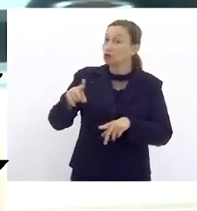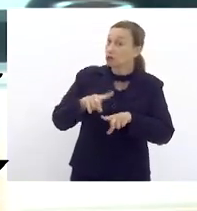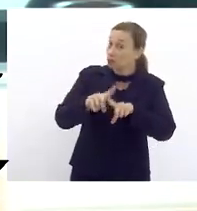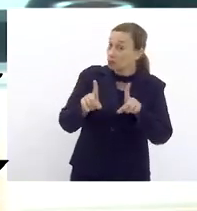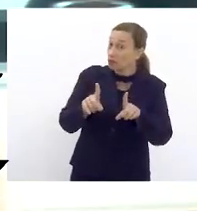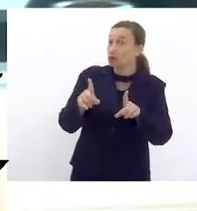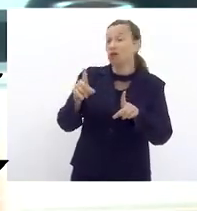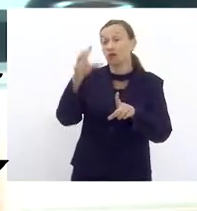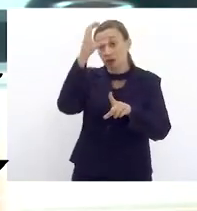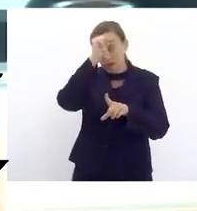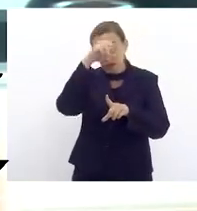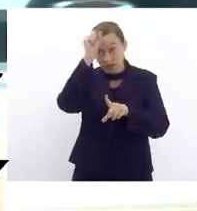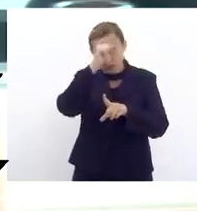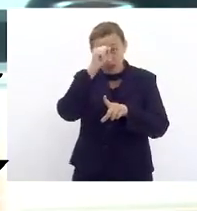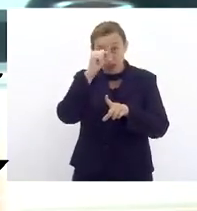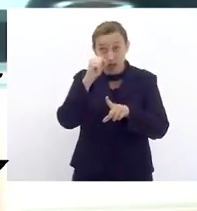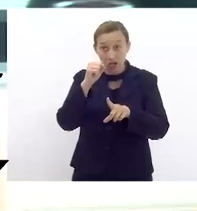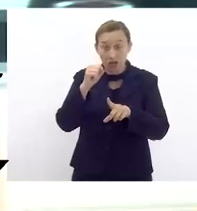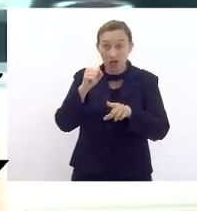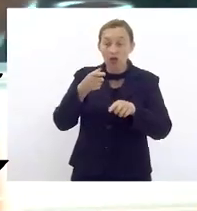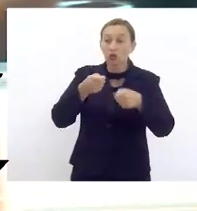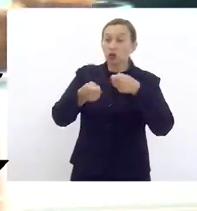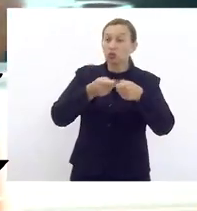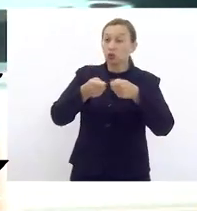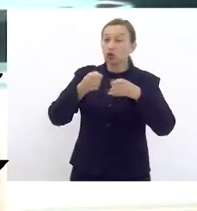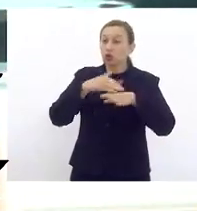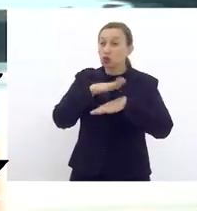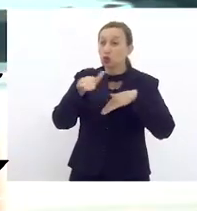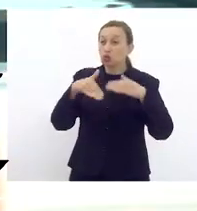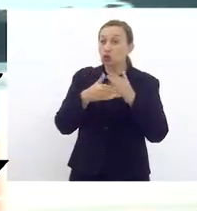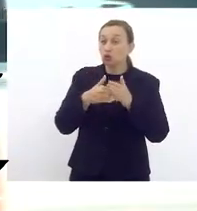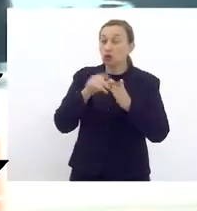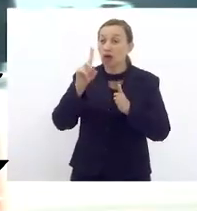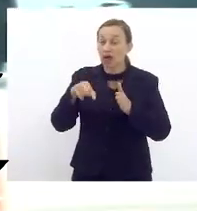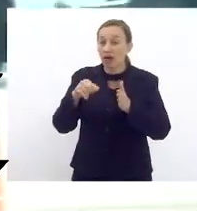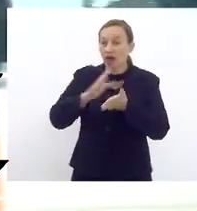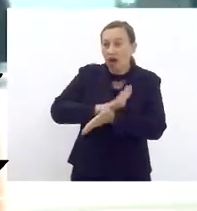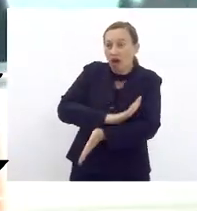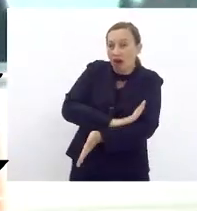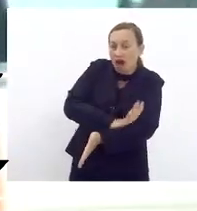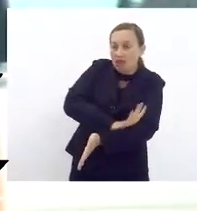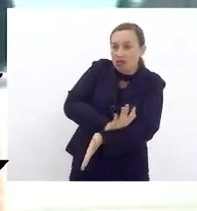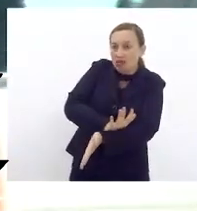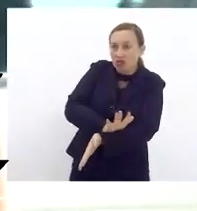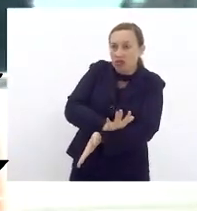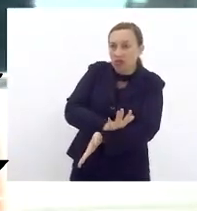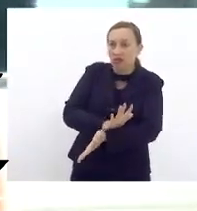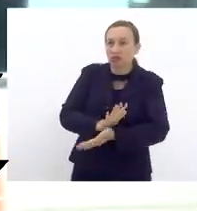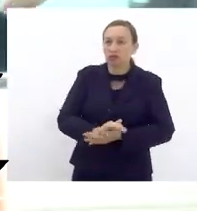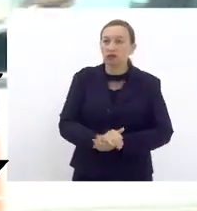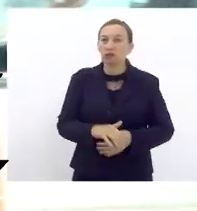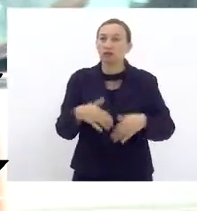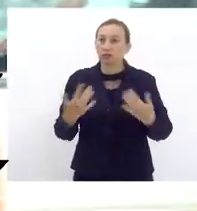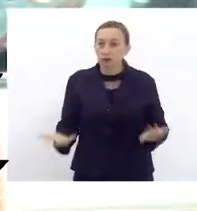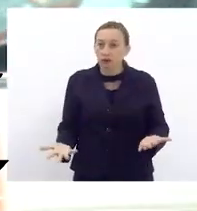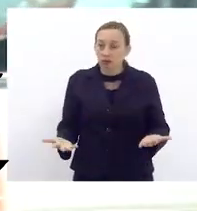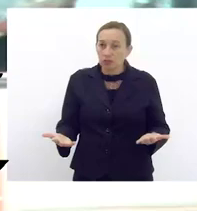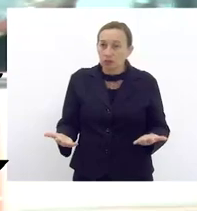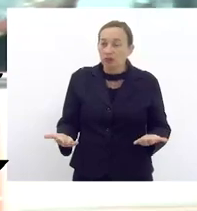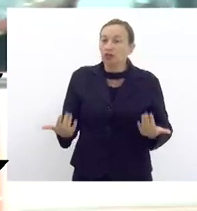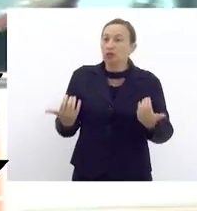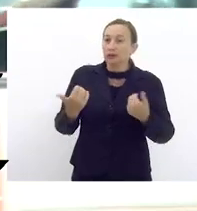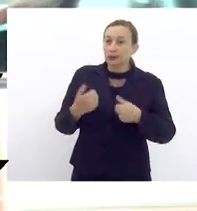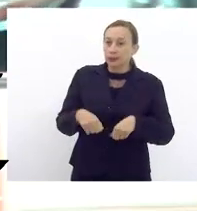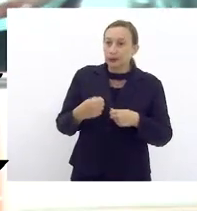mecanismos a teologia dominante toda ela é racista toda ela então a gente